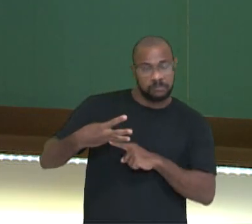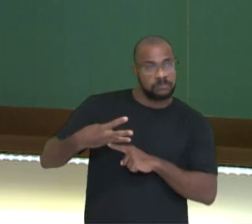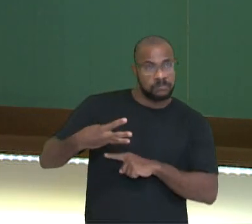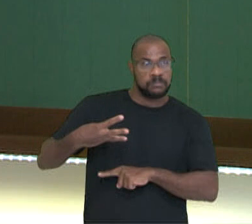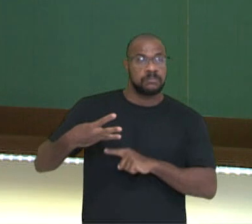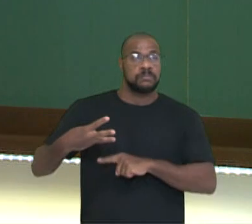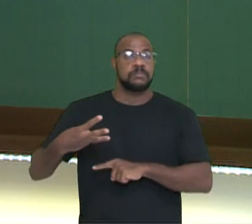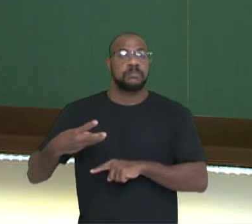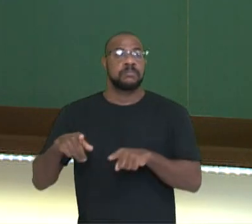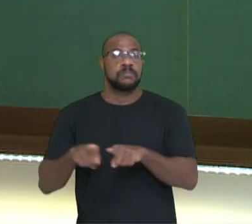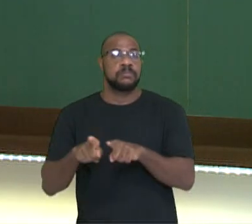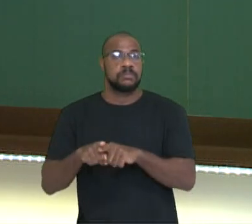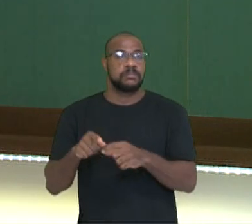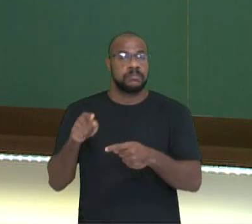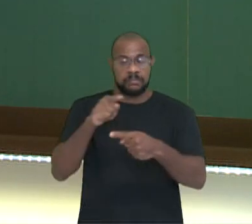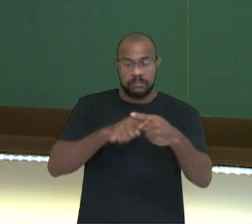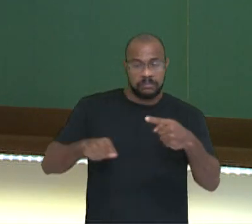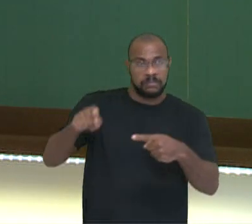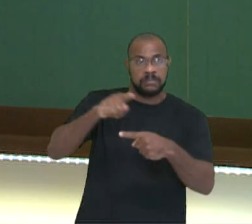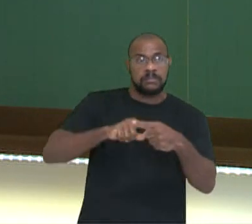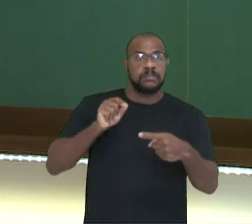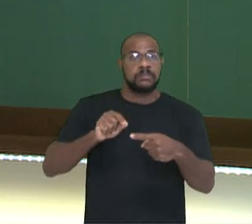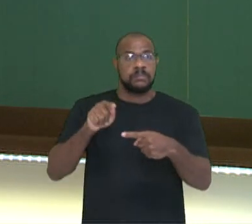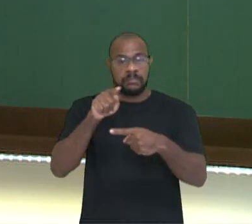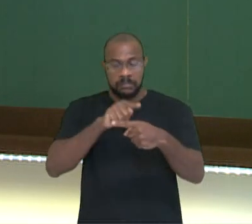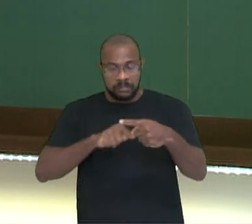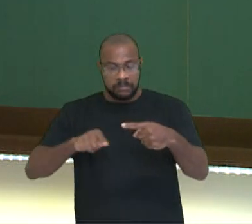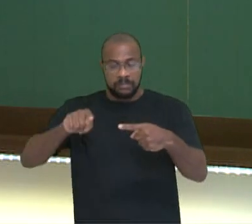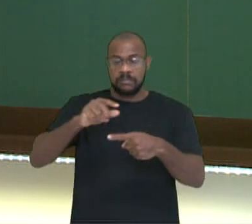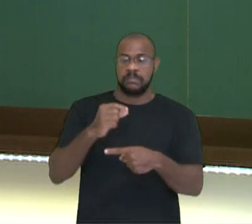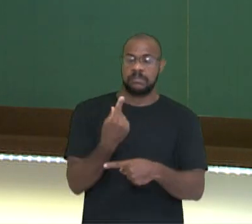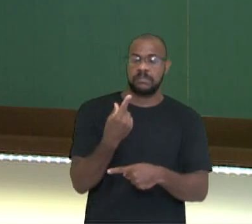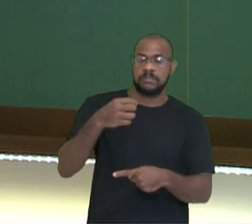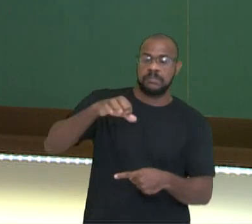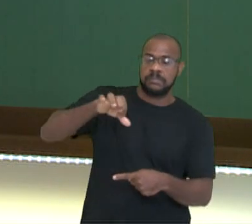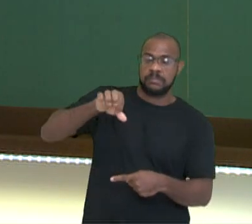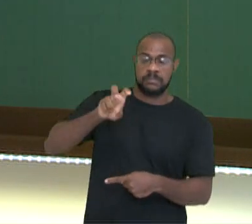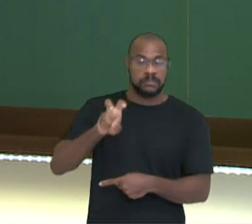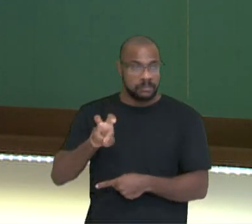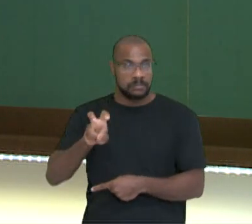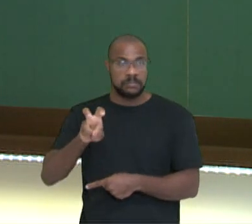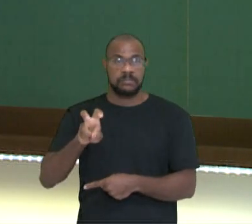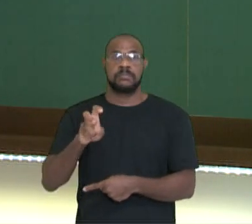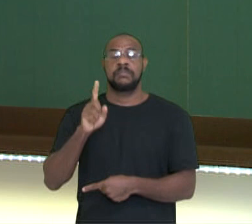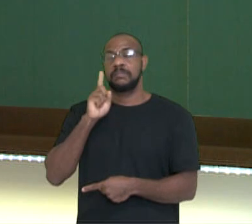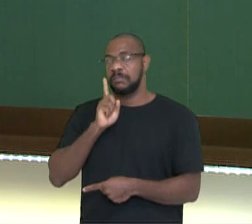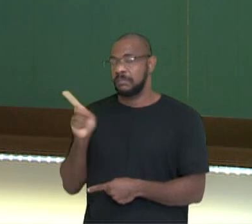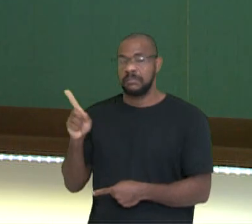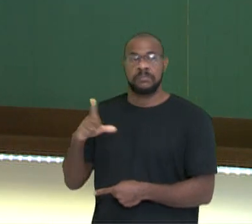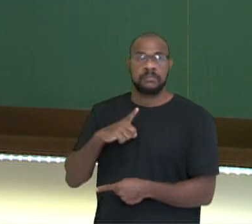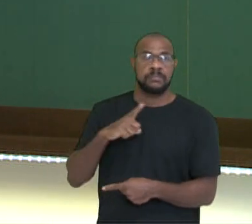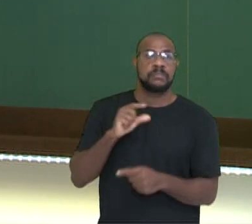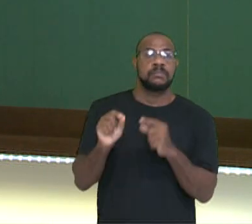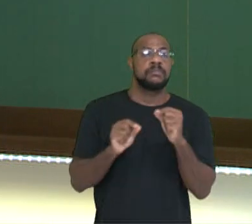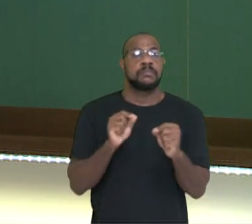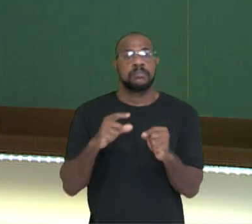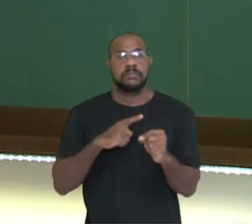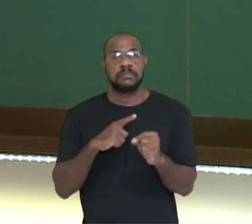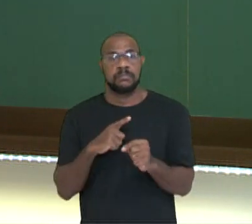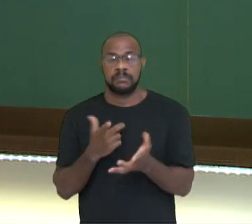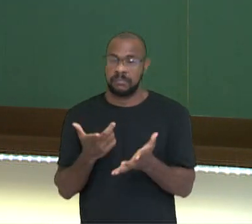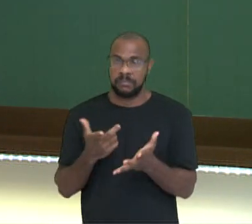que ele é côngruo ao ângulo de 195 graus, ok? Então, ele tem ali mesmo